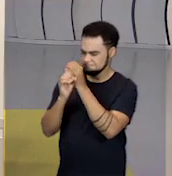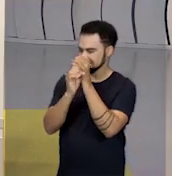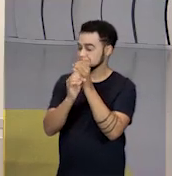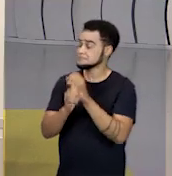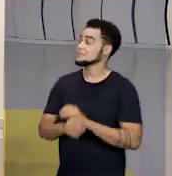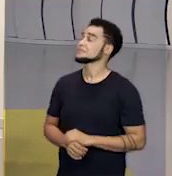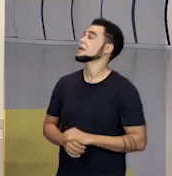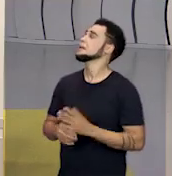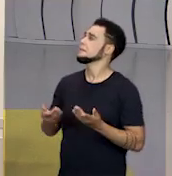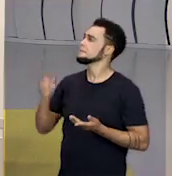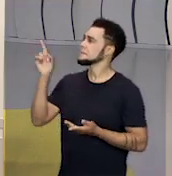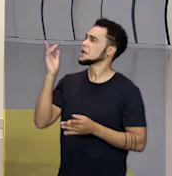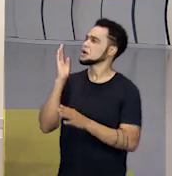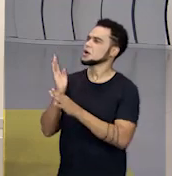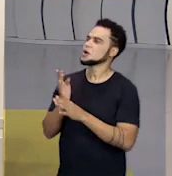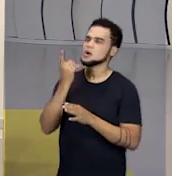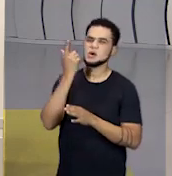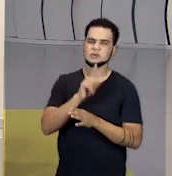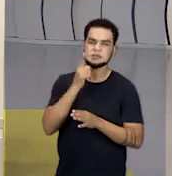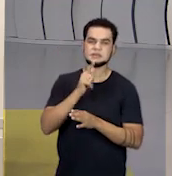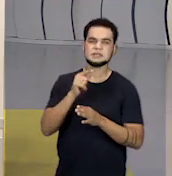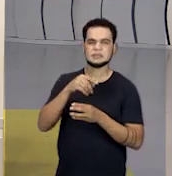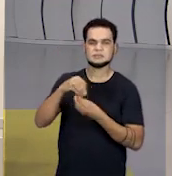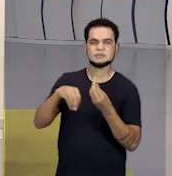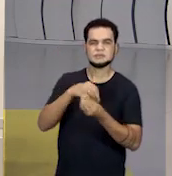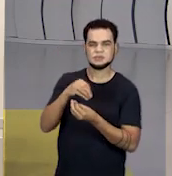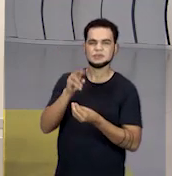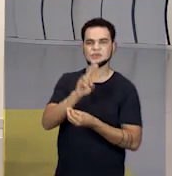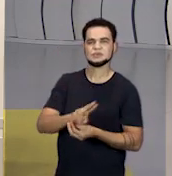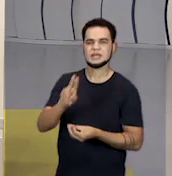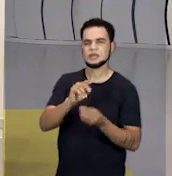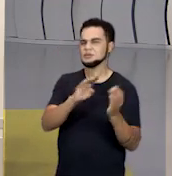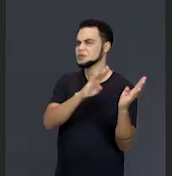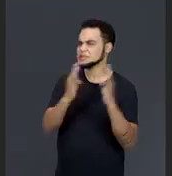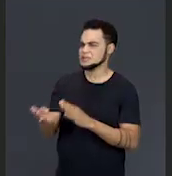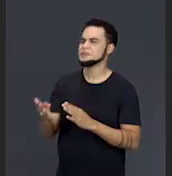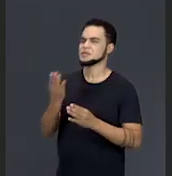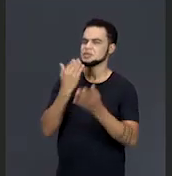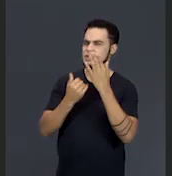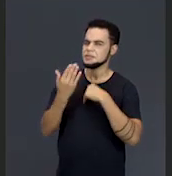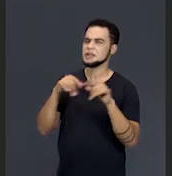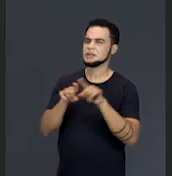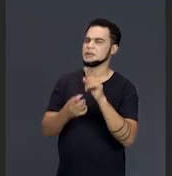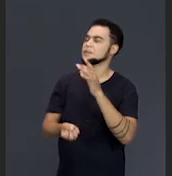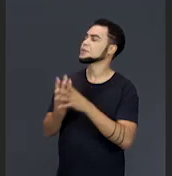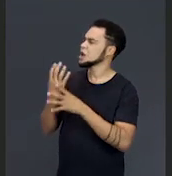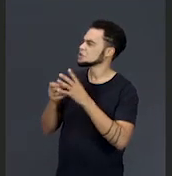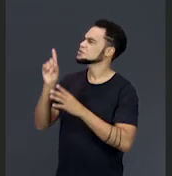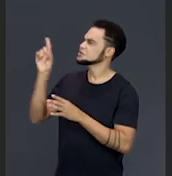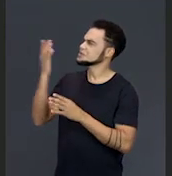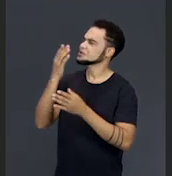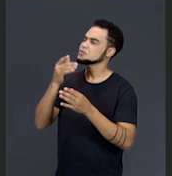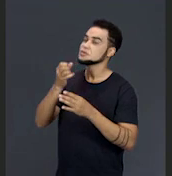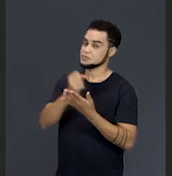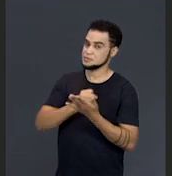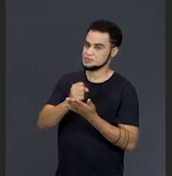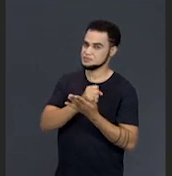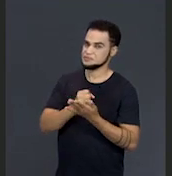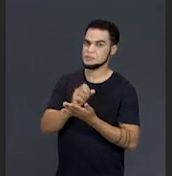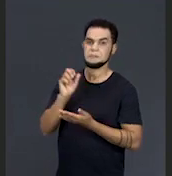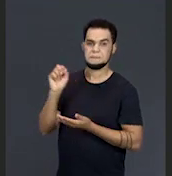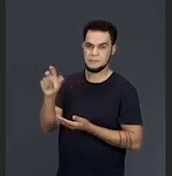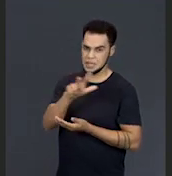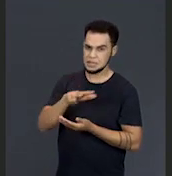para a obtenção de substâncias usadas, por exemplo, no processamento de alimentos e na produção de medicamentos. As